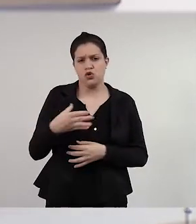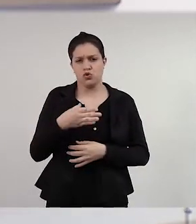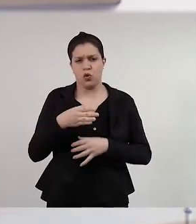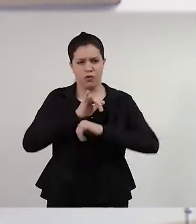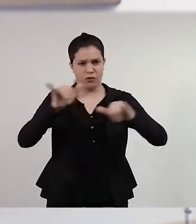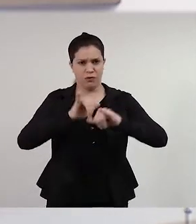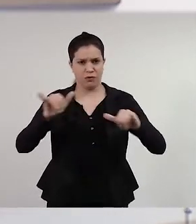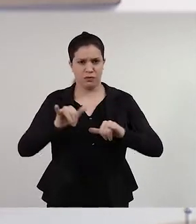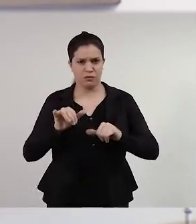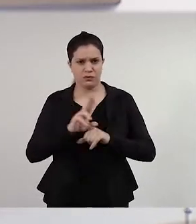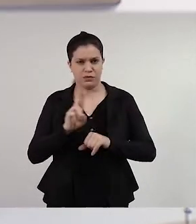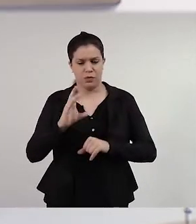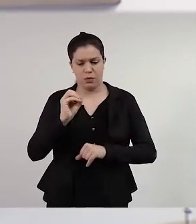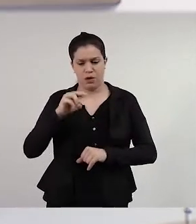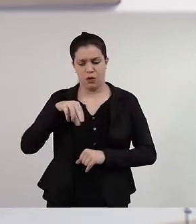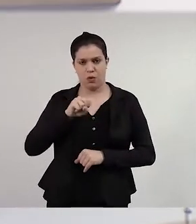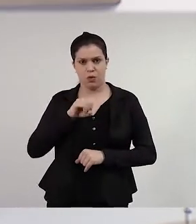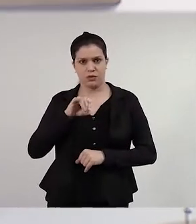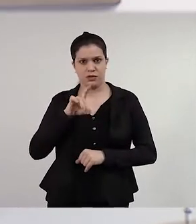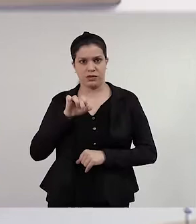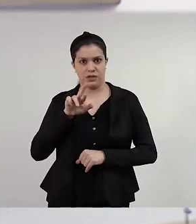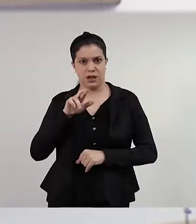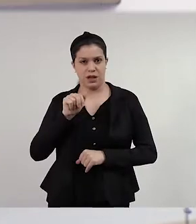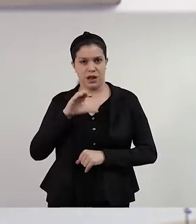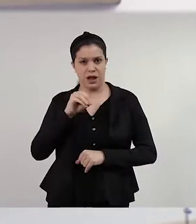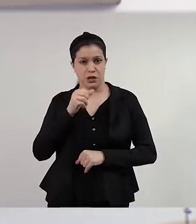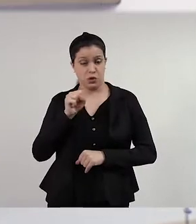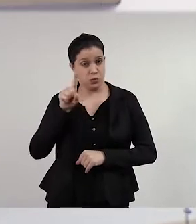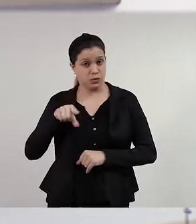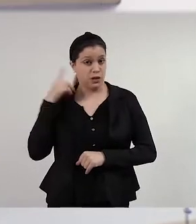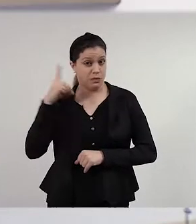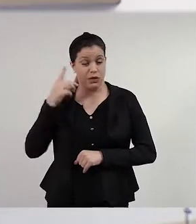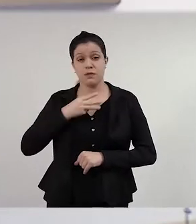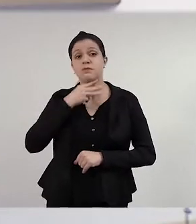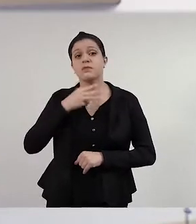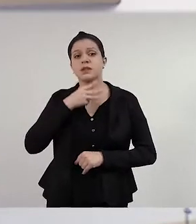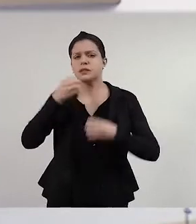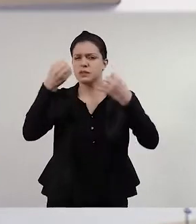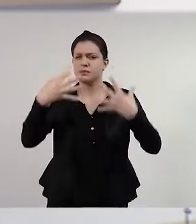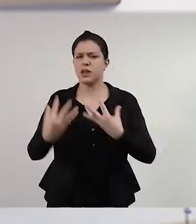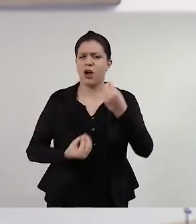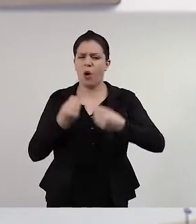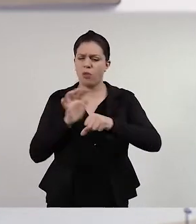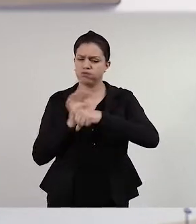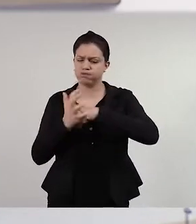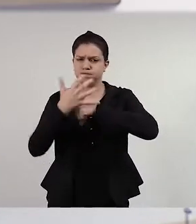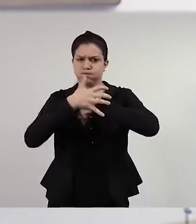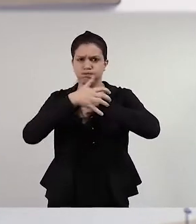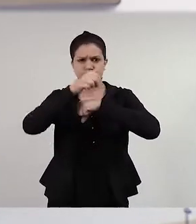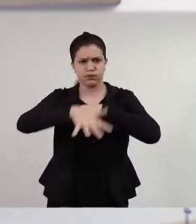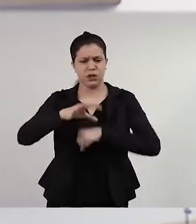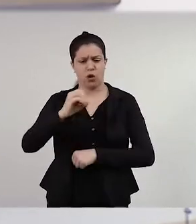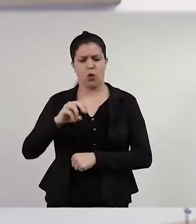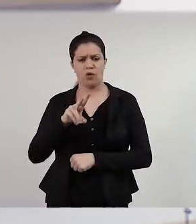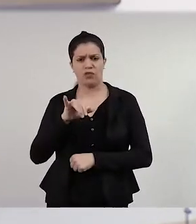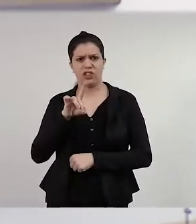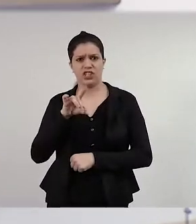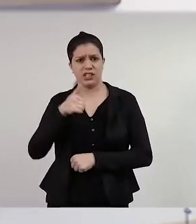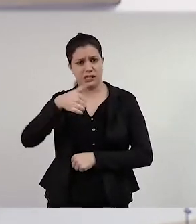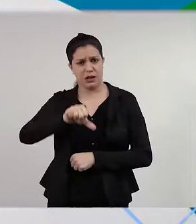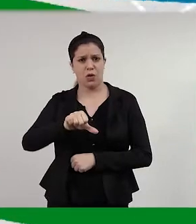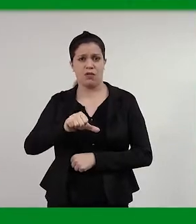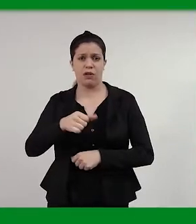programa Considerações. Maurício Picarelli debate os impactos da pandemia do Covid-19 no comércio do